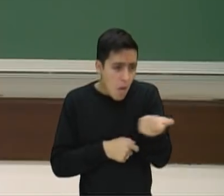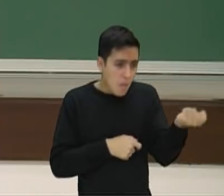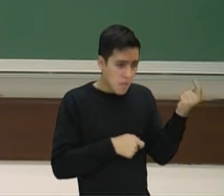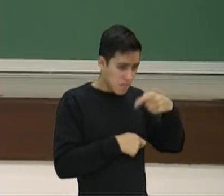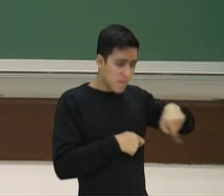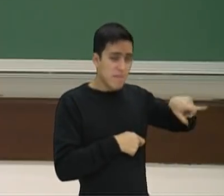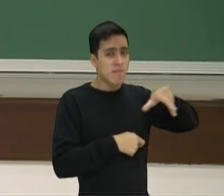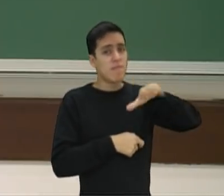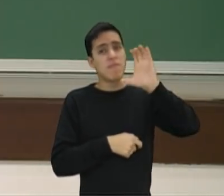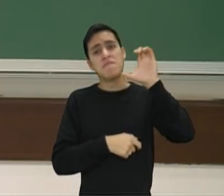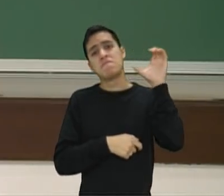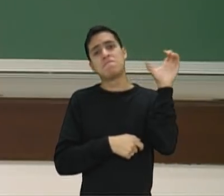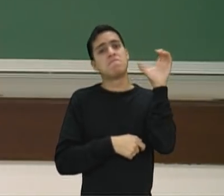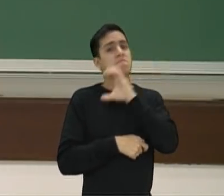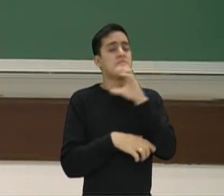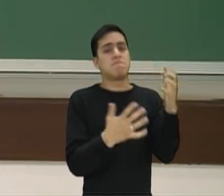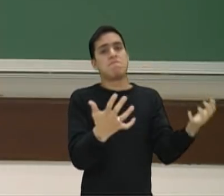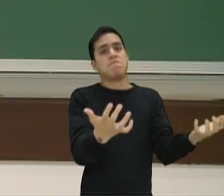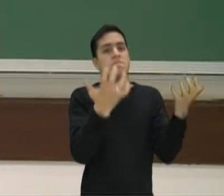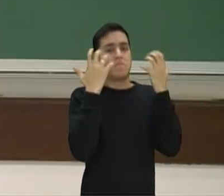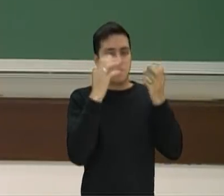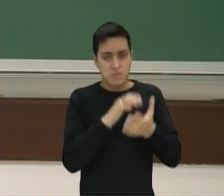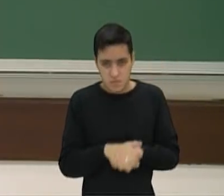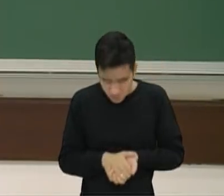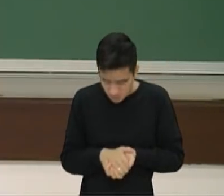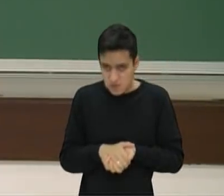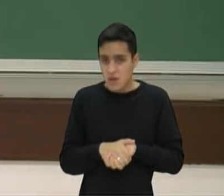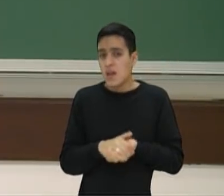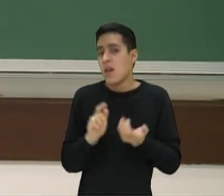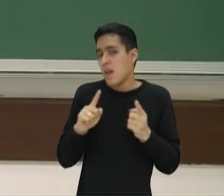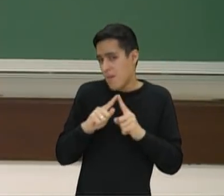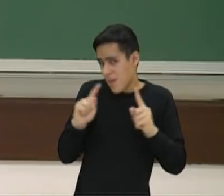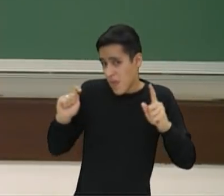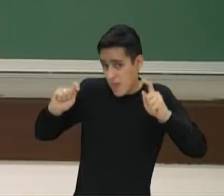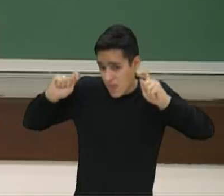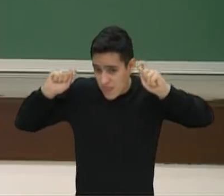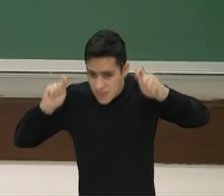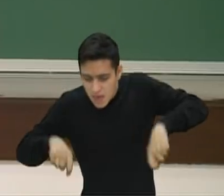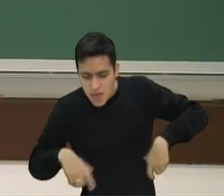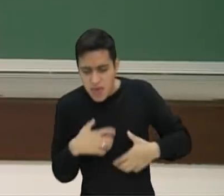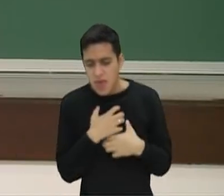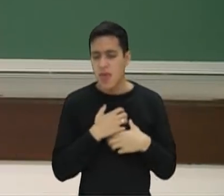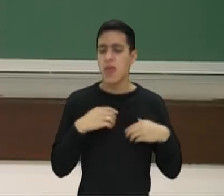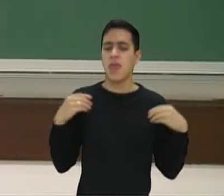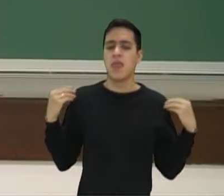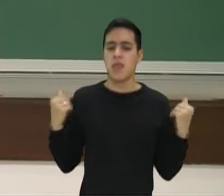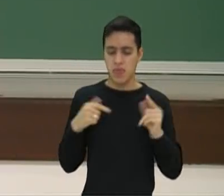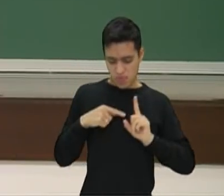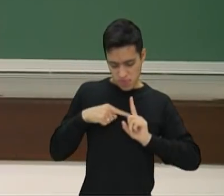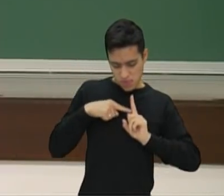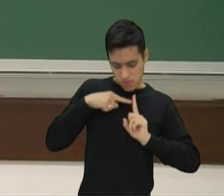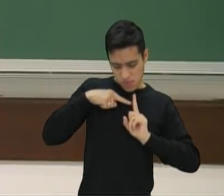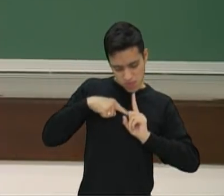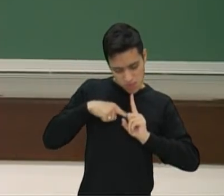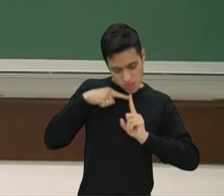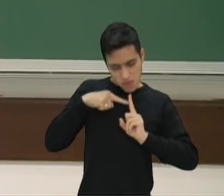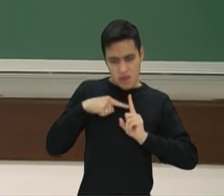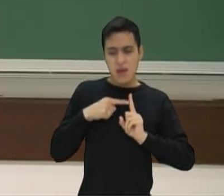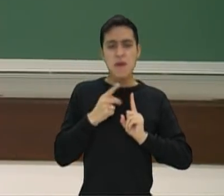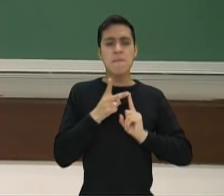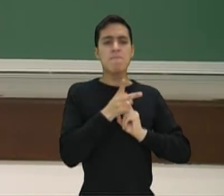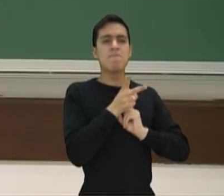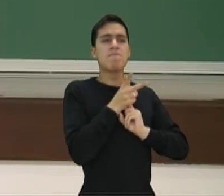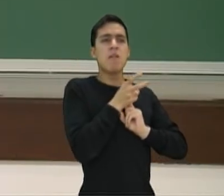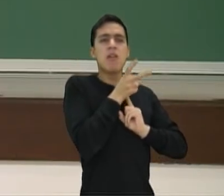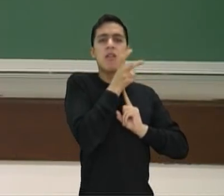tivermos, mais quente vai ser. Mas a gente consegue ter essa sensação térmica e perceber as ilhas de